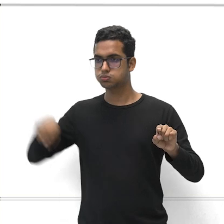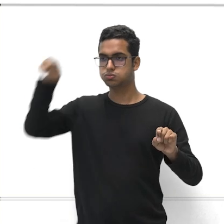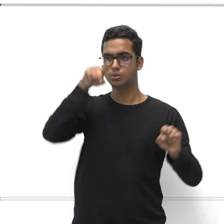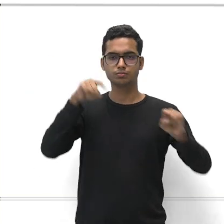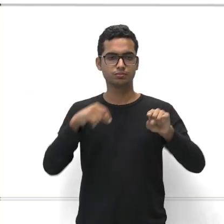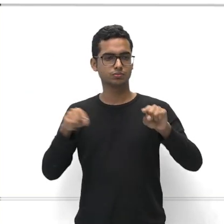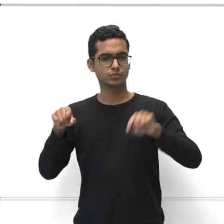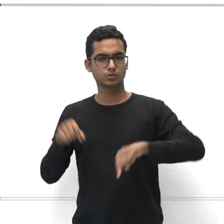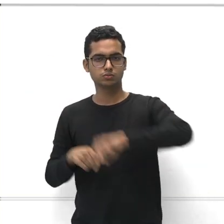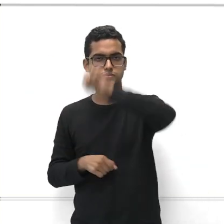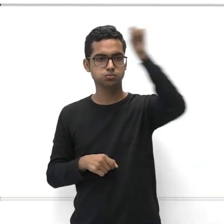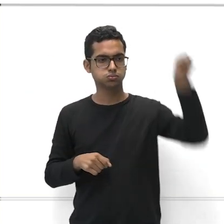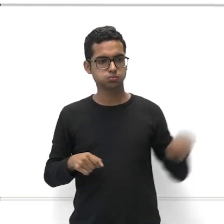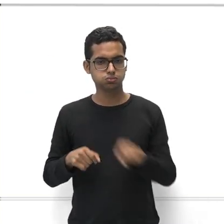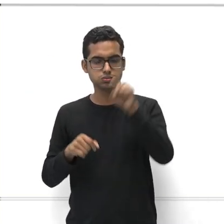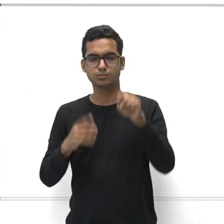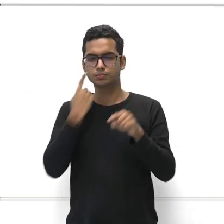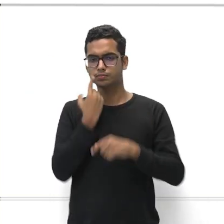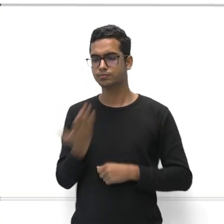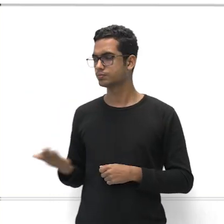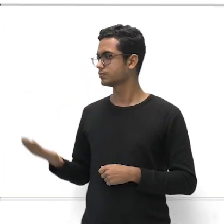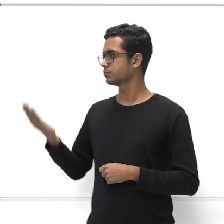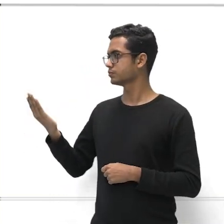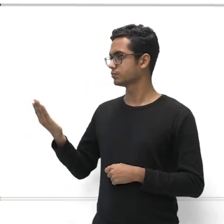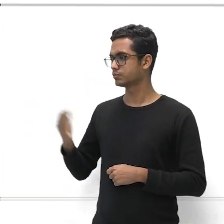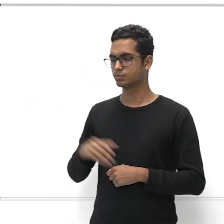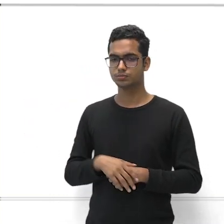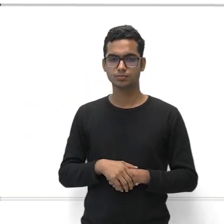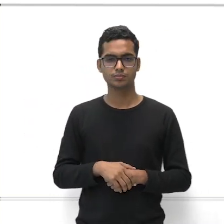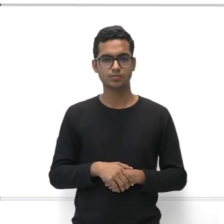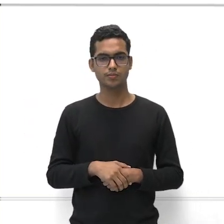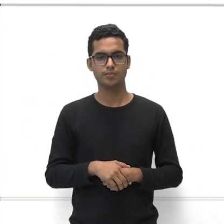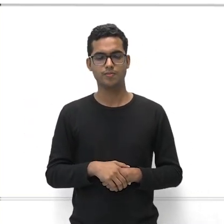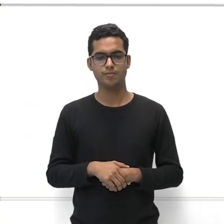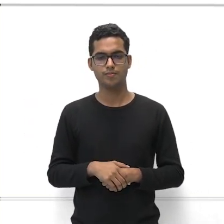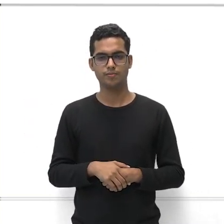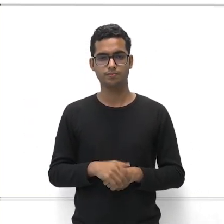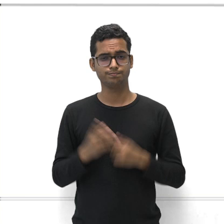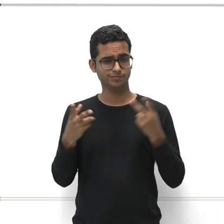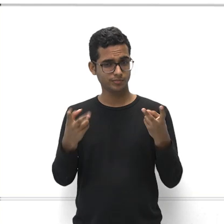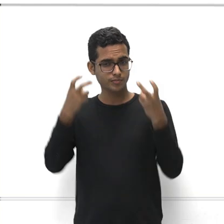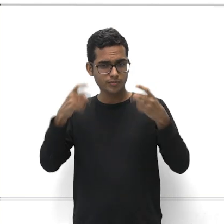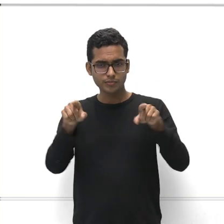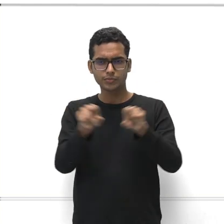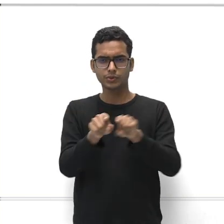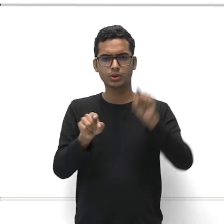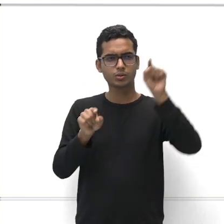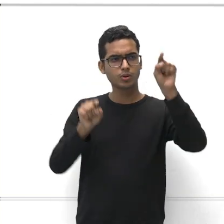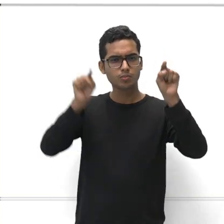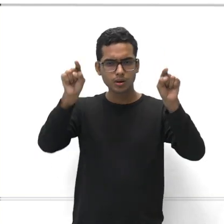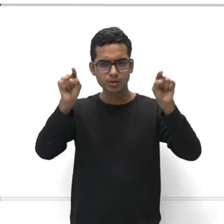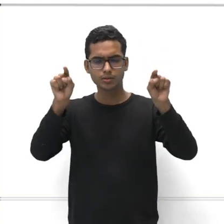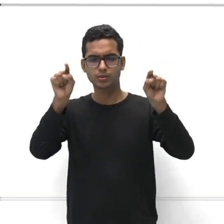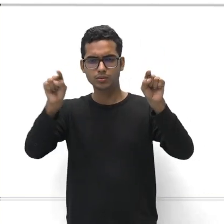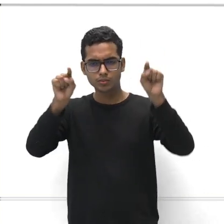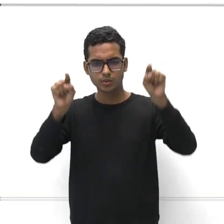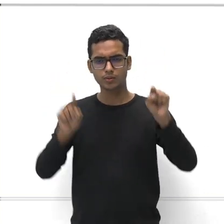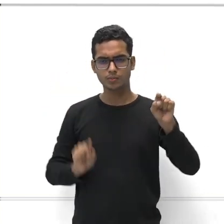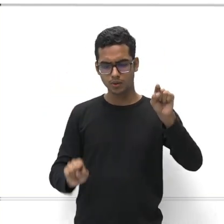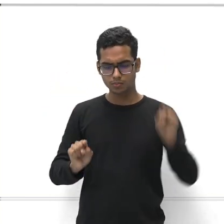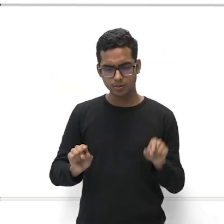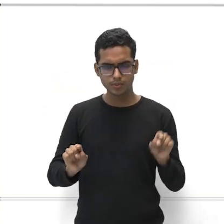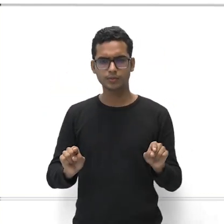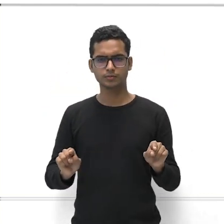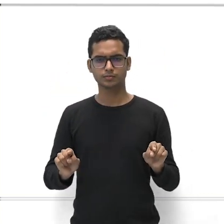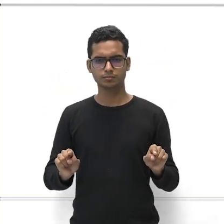AB, né? Essas duas retas aqui, ó, em dois pontos em cima e em dois pontos embaixo. Os pontos de baixo